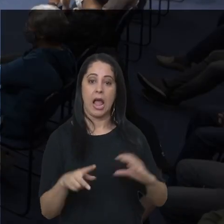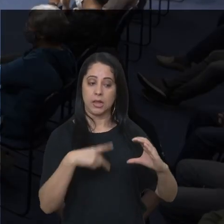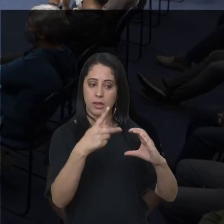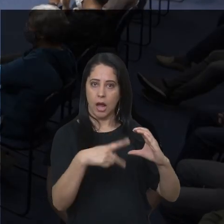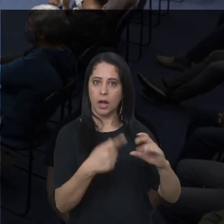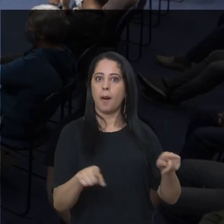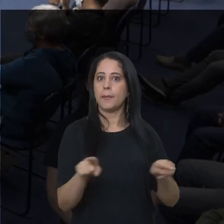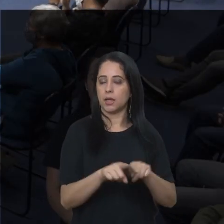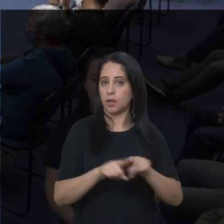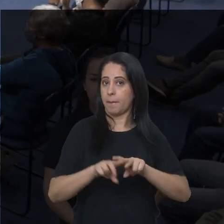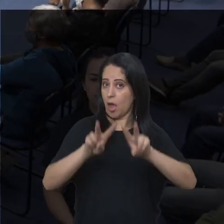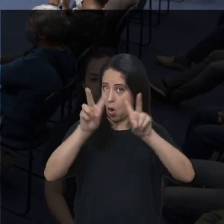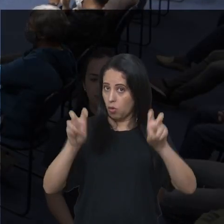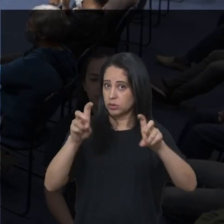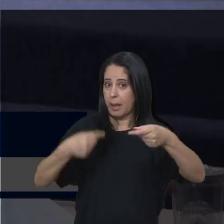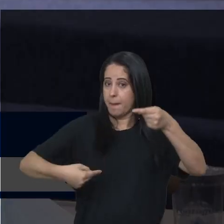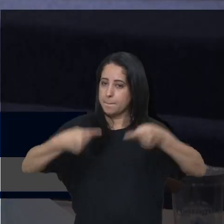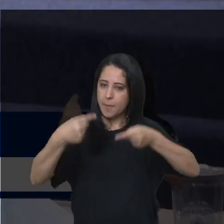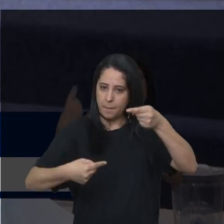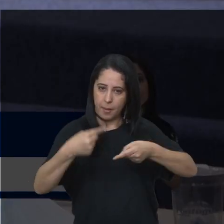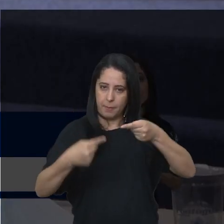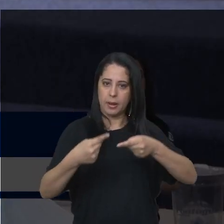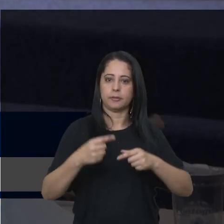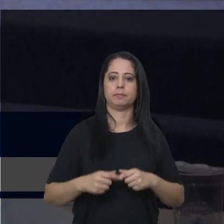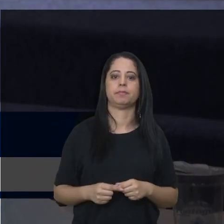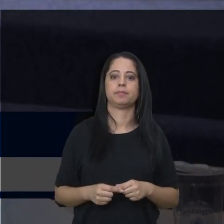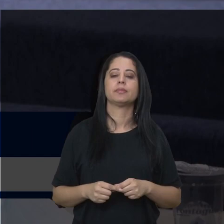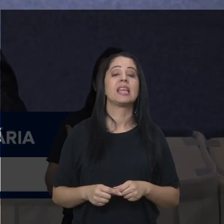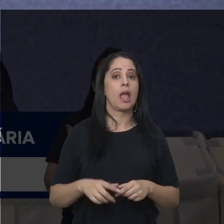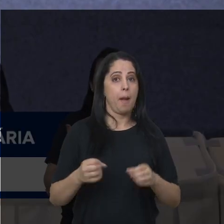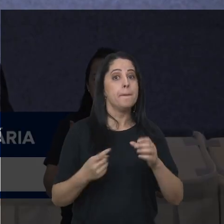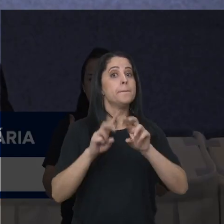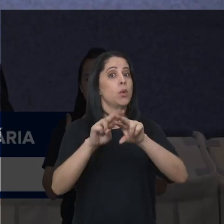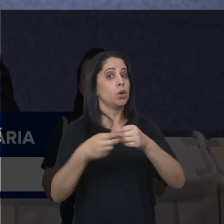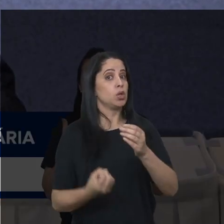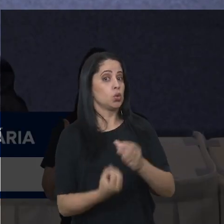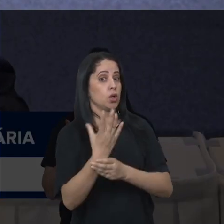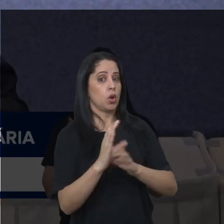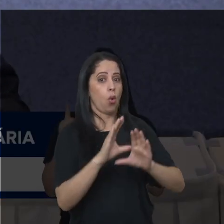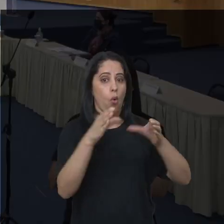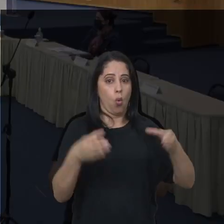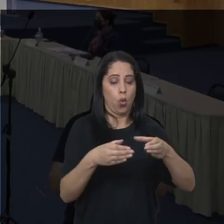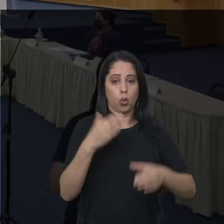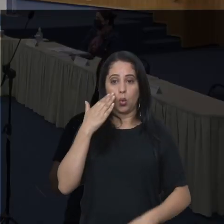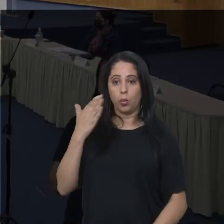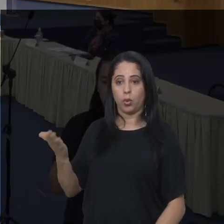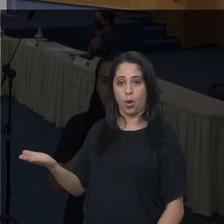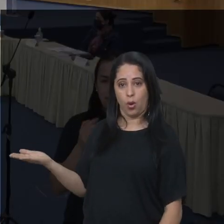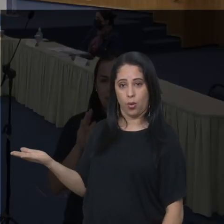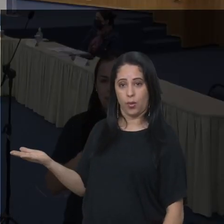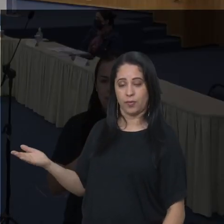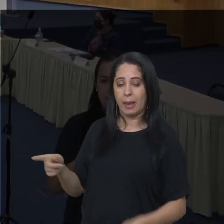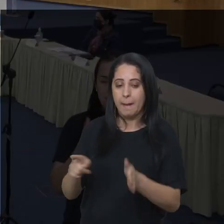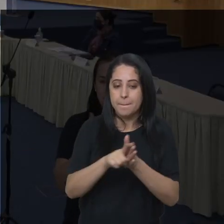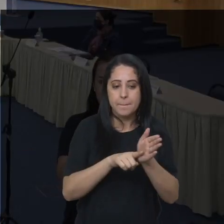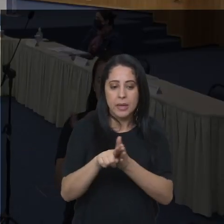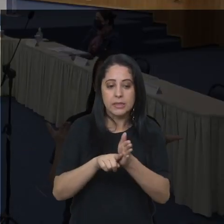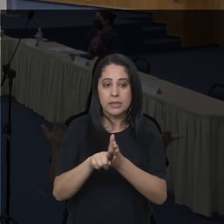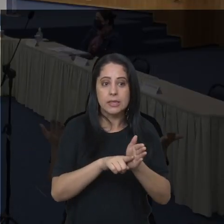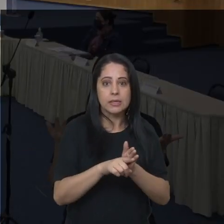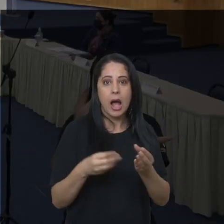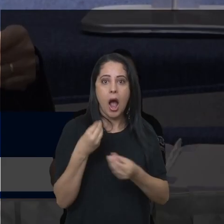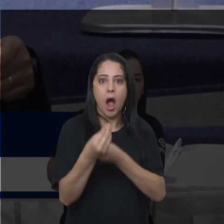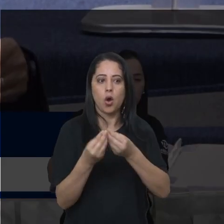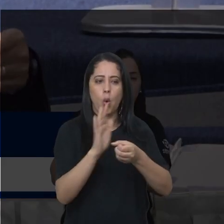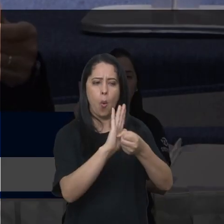Câmara, a ocupação de áreas irregulares também é tema de debates entre os parlamentares. Tanto que foi criada uma comissão especial